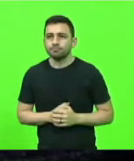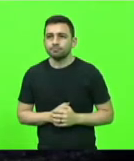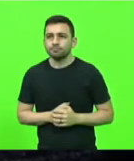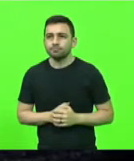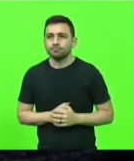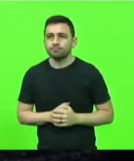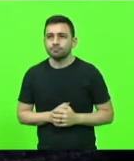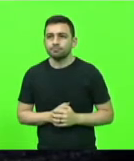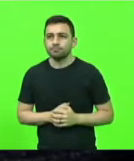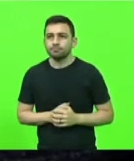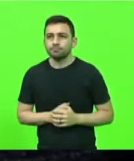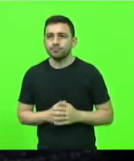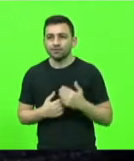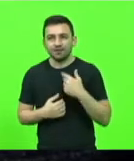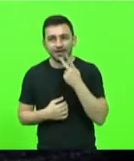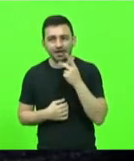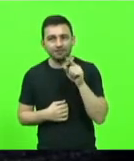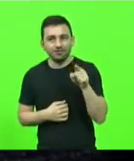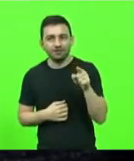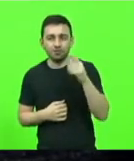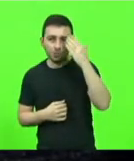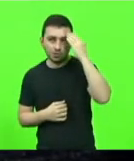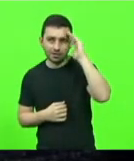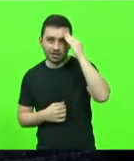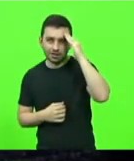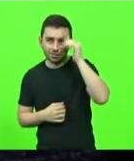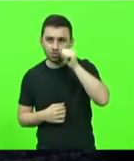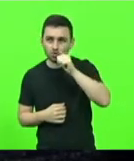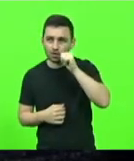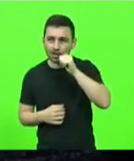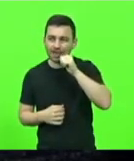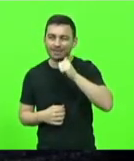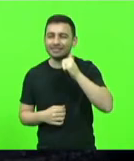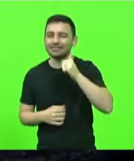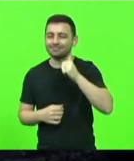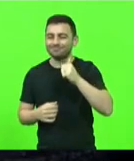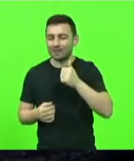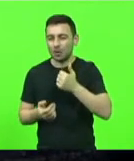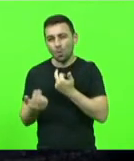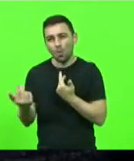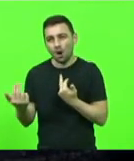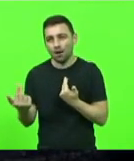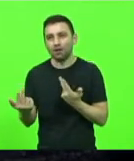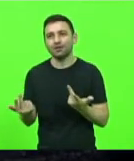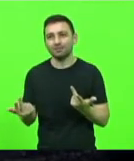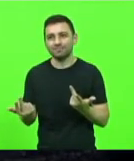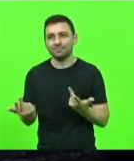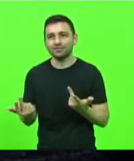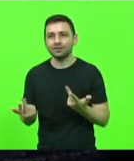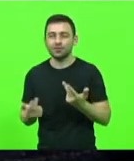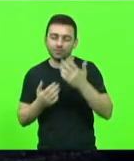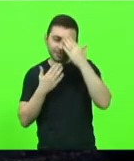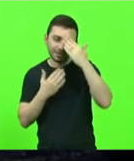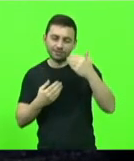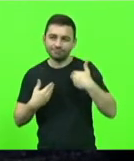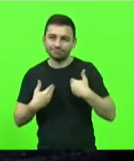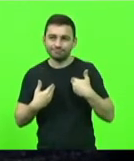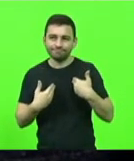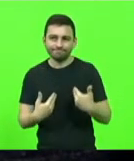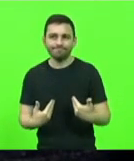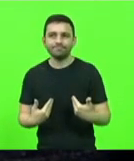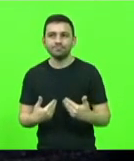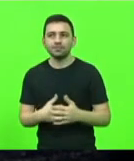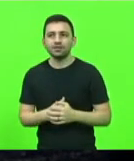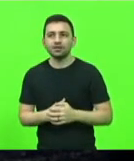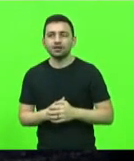reforça o que eu digo aqui que uma mulher compreende a dor da outra eu queria agradecer muito pela oportunidade deputada